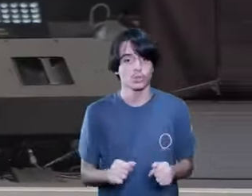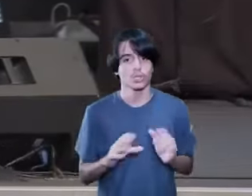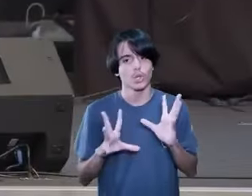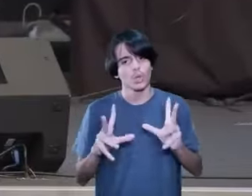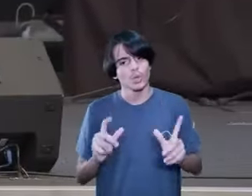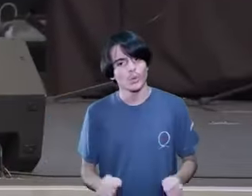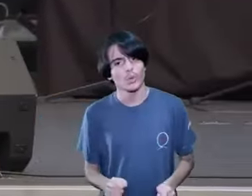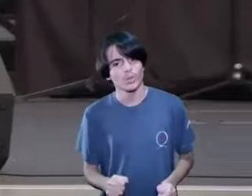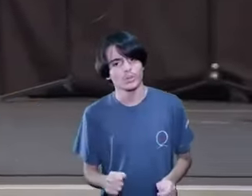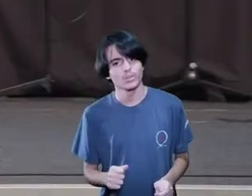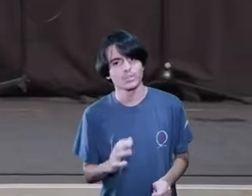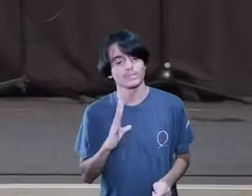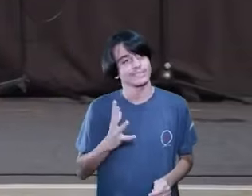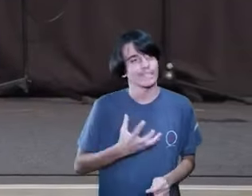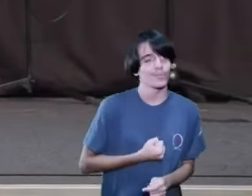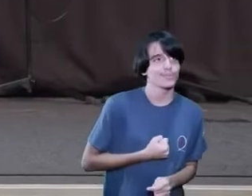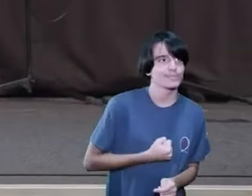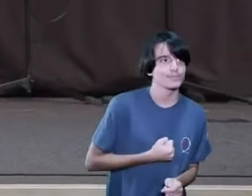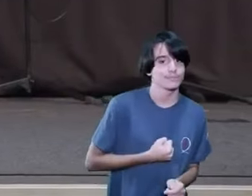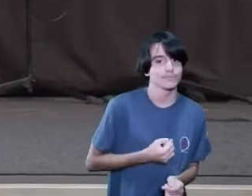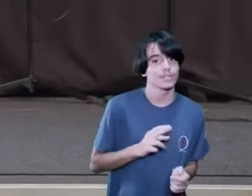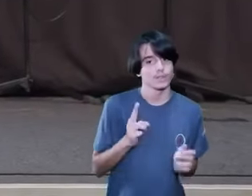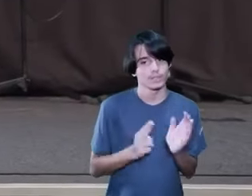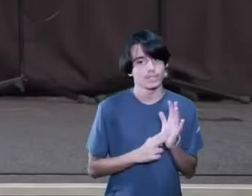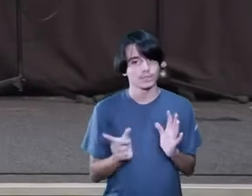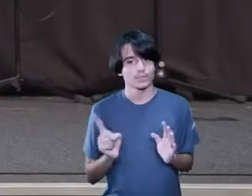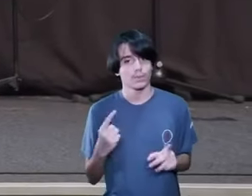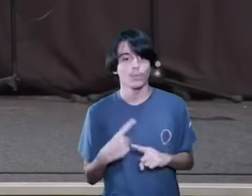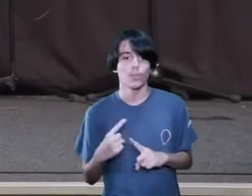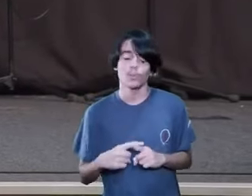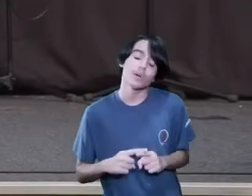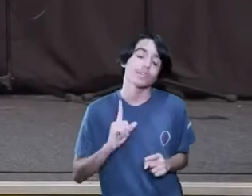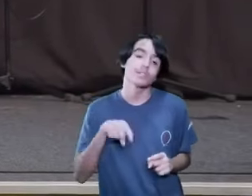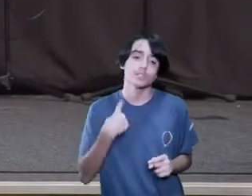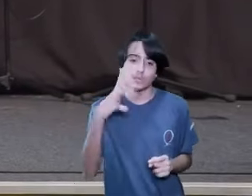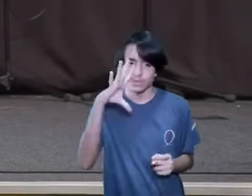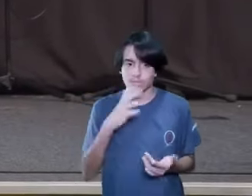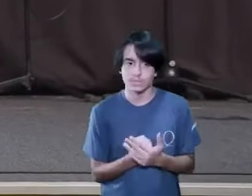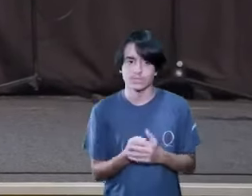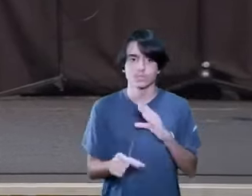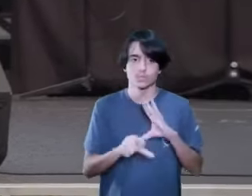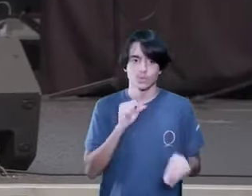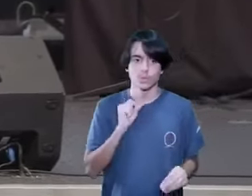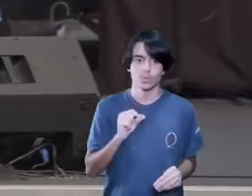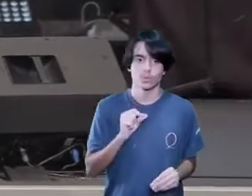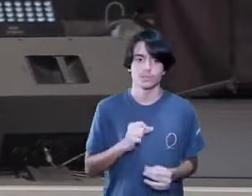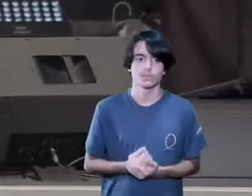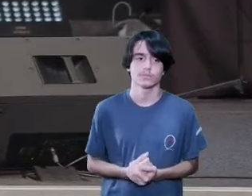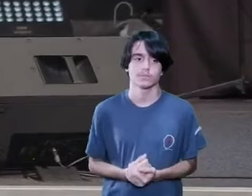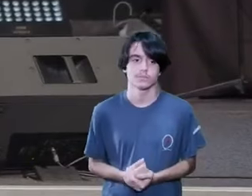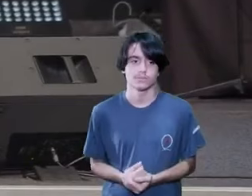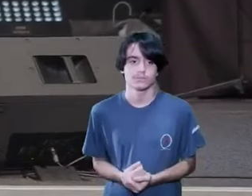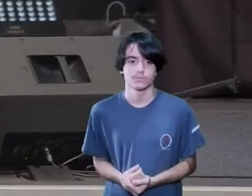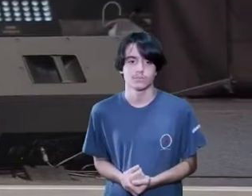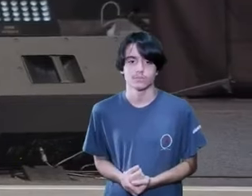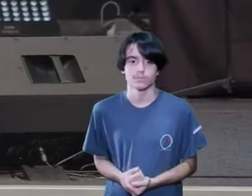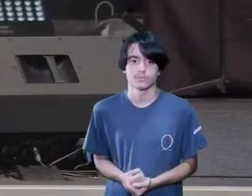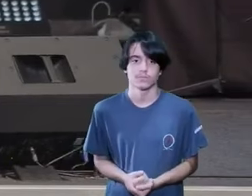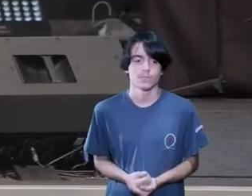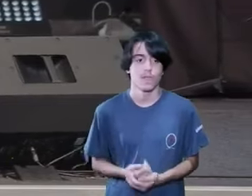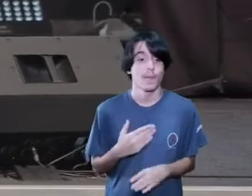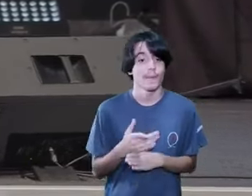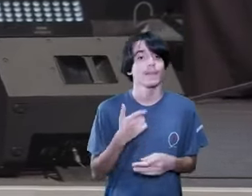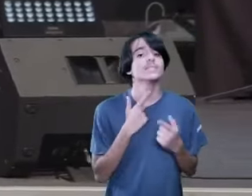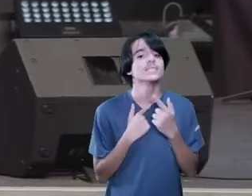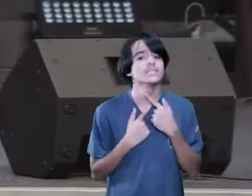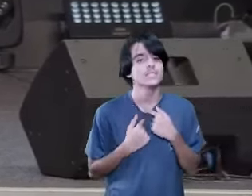salvos? Reconhecemos que não, por causa das decisões, por causa das escolhas do próprio homem. Mas o desejo,